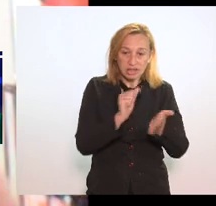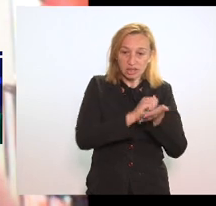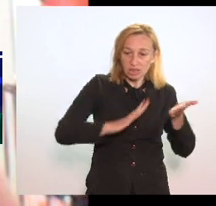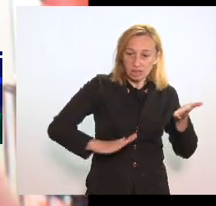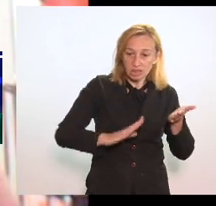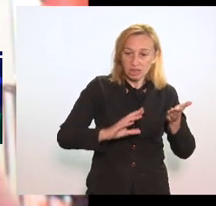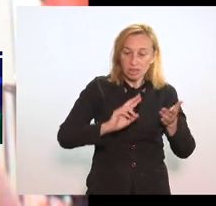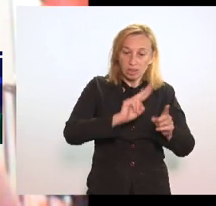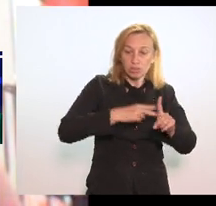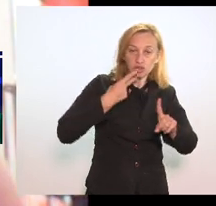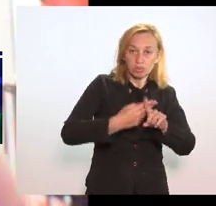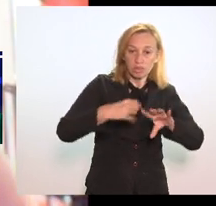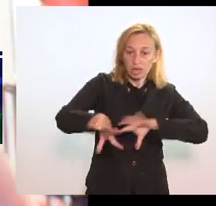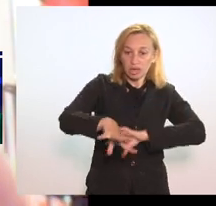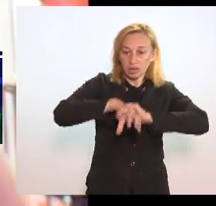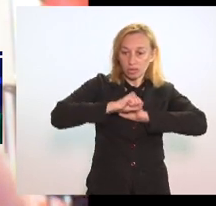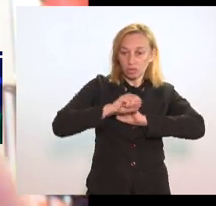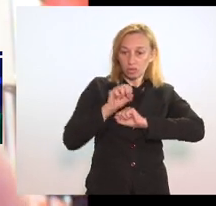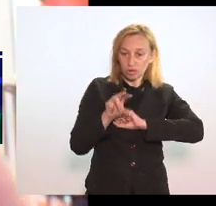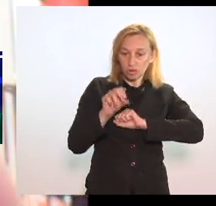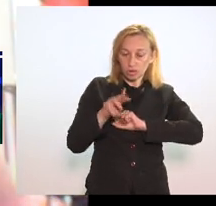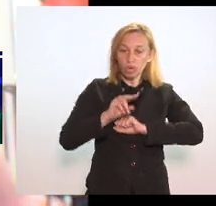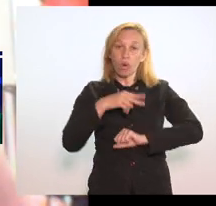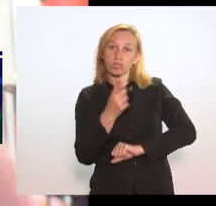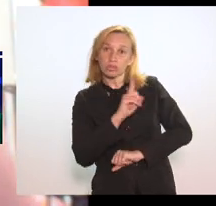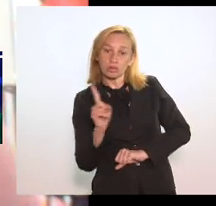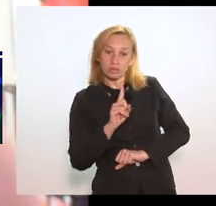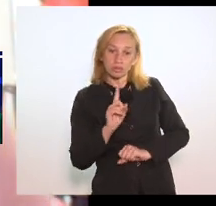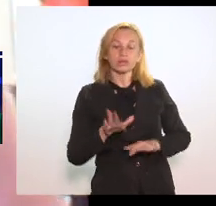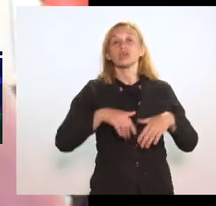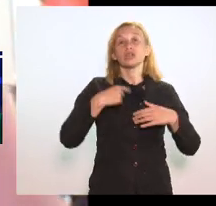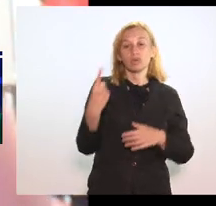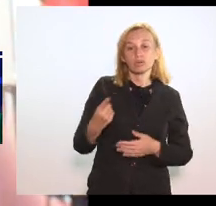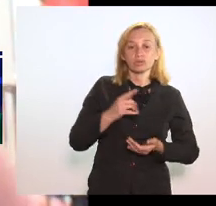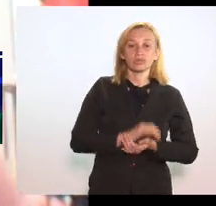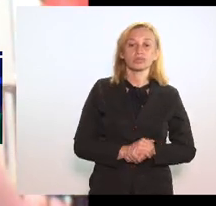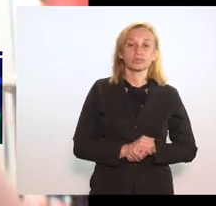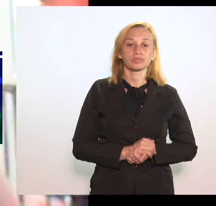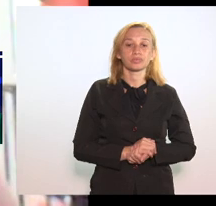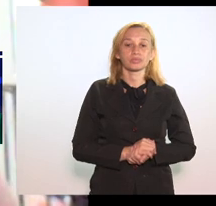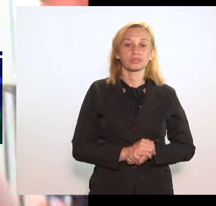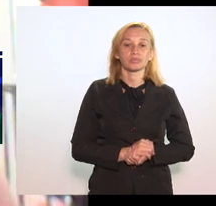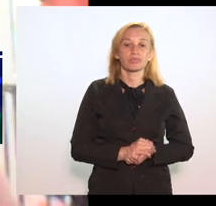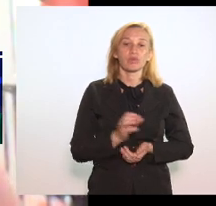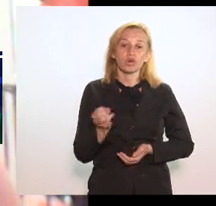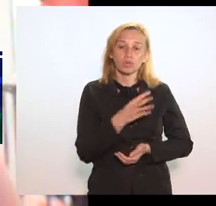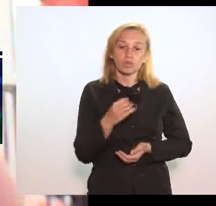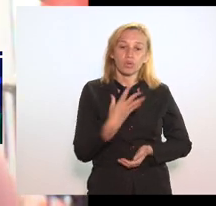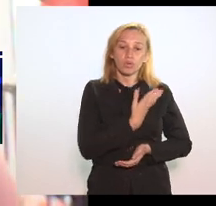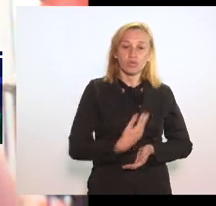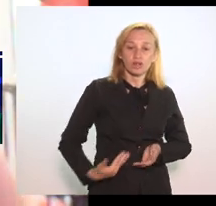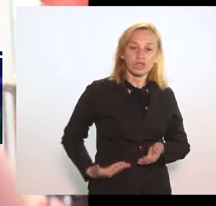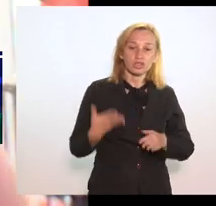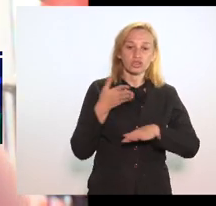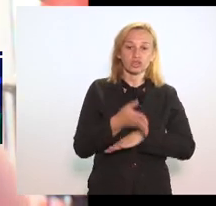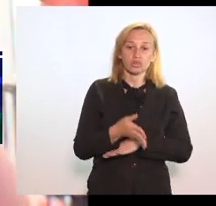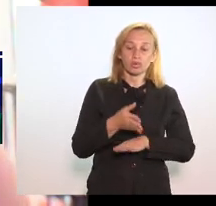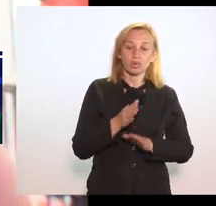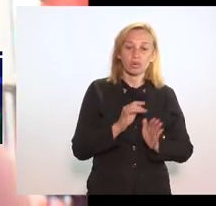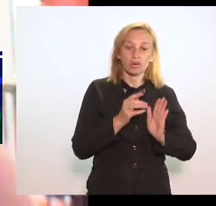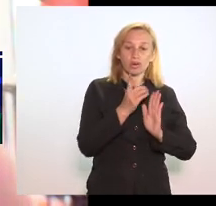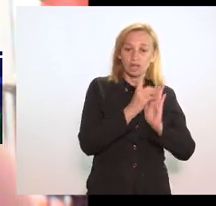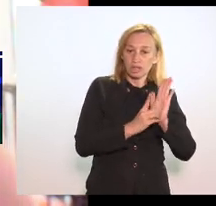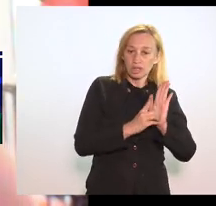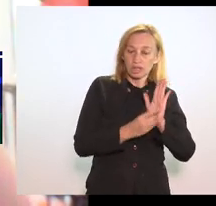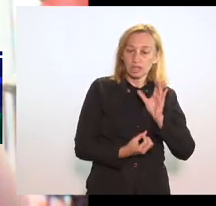contribuem para a propagação do vírus ou não há de mais recentemente o governador chegou a publicar um